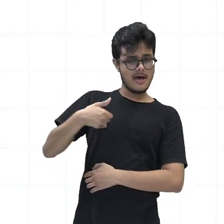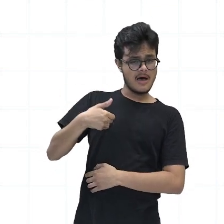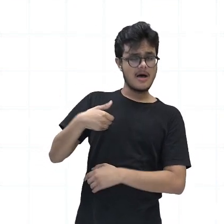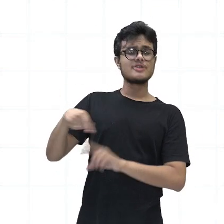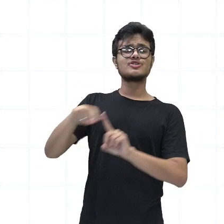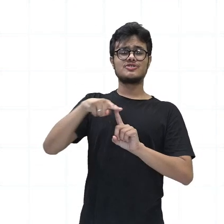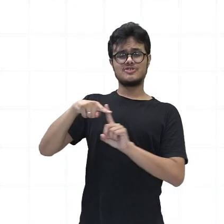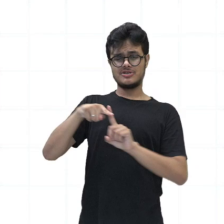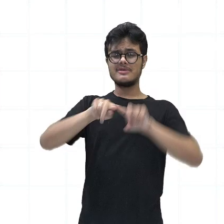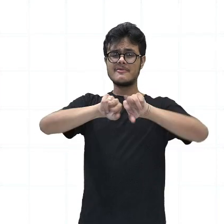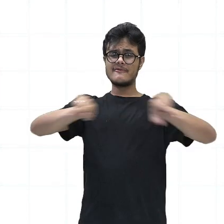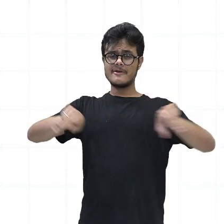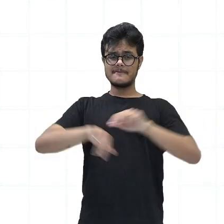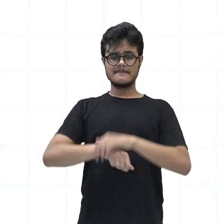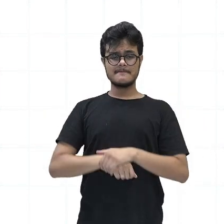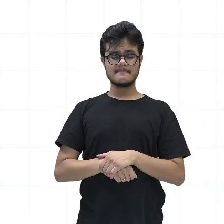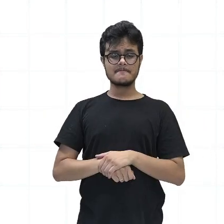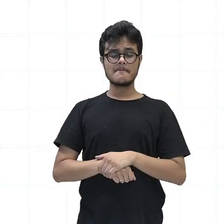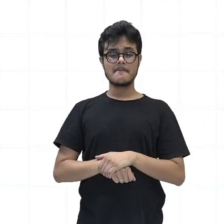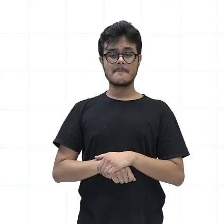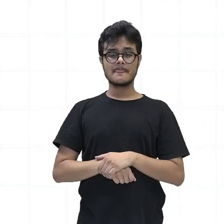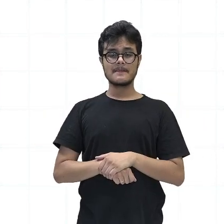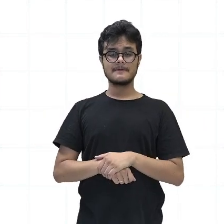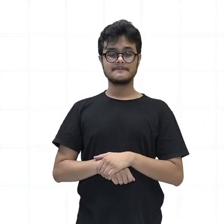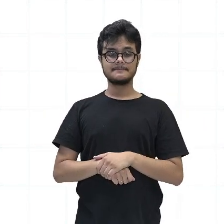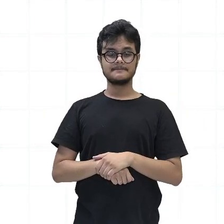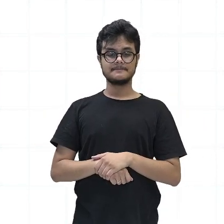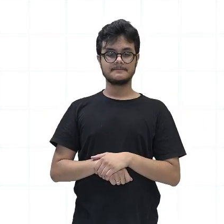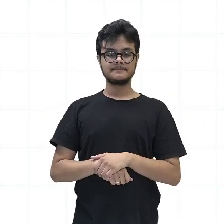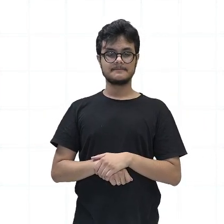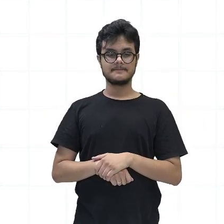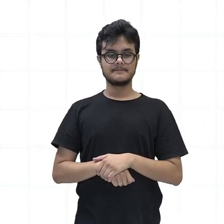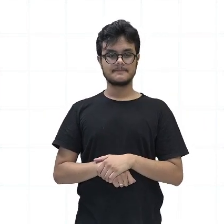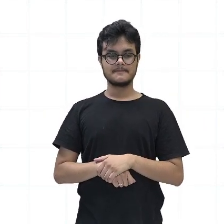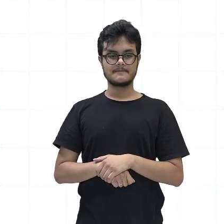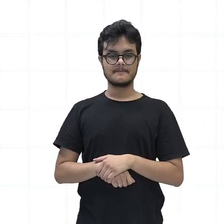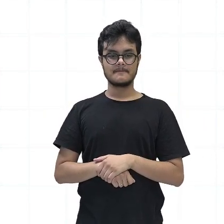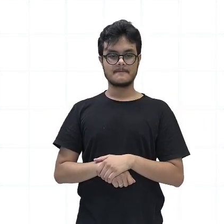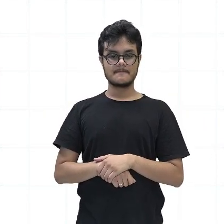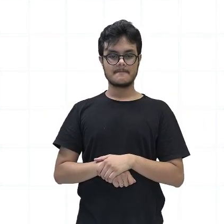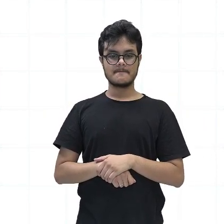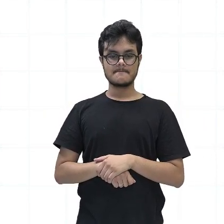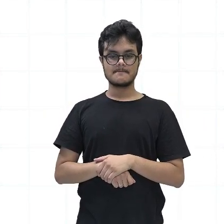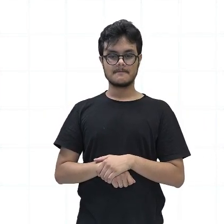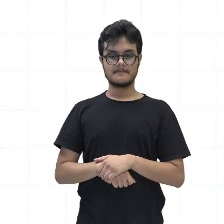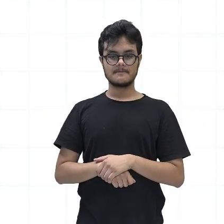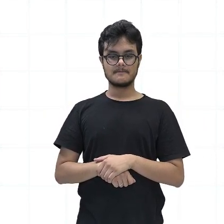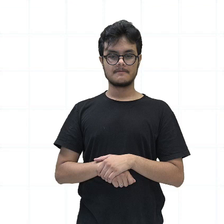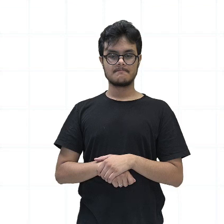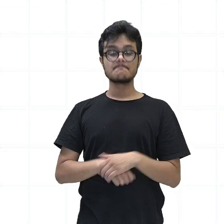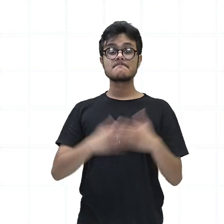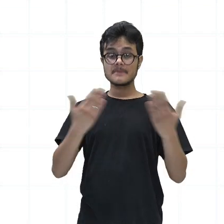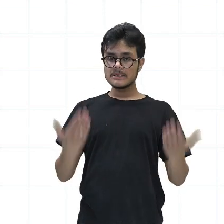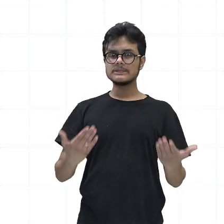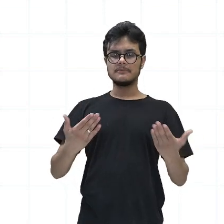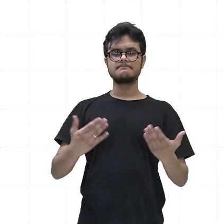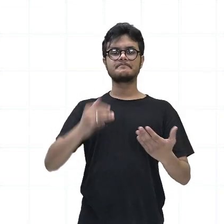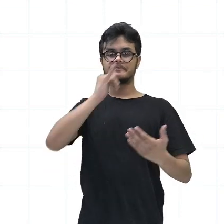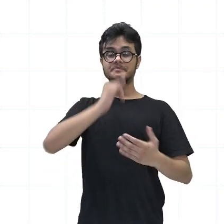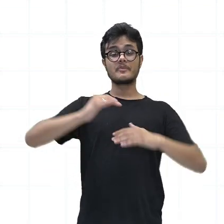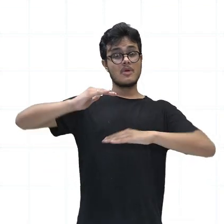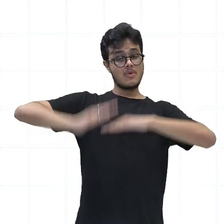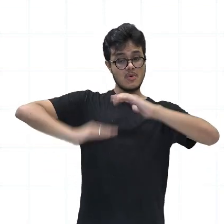entre outros. Mais um pouquinho sobre personagem, vamos ver? Então, dentro